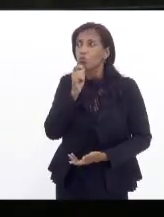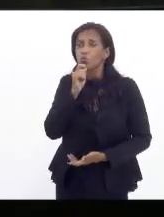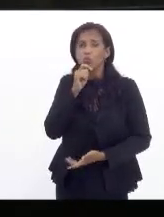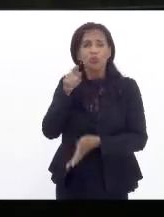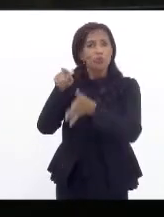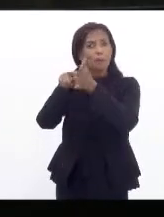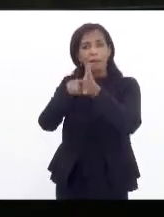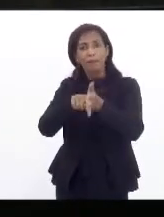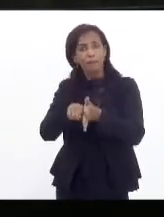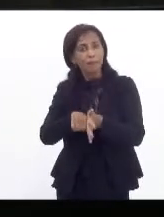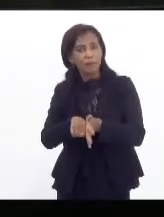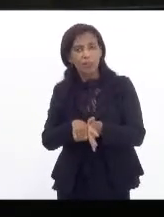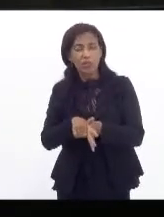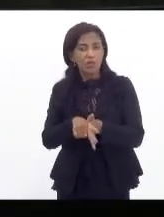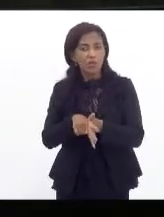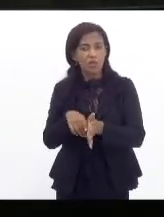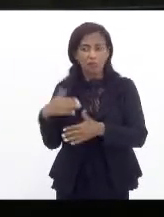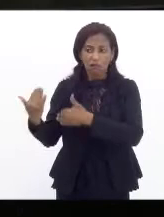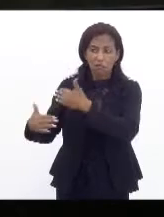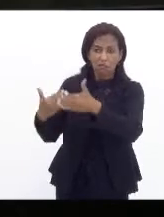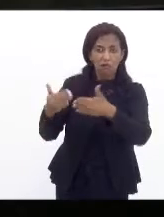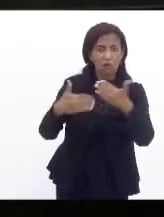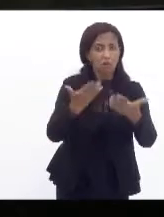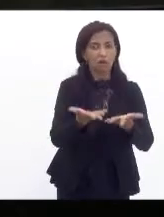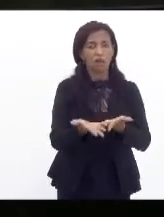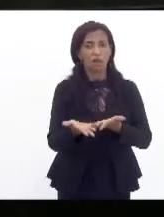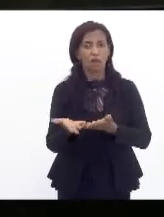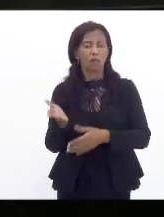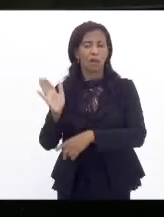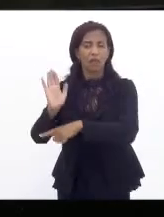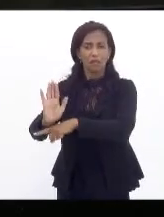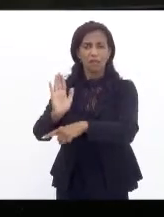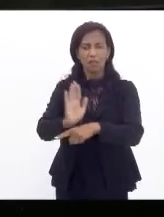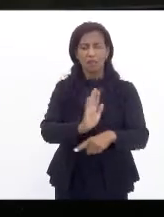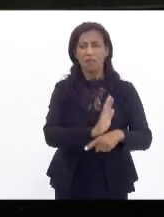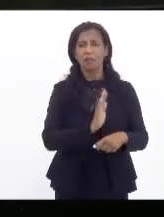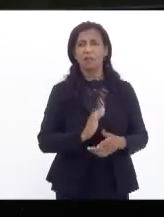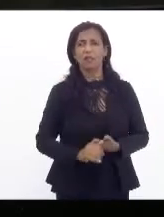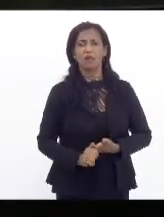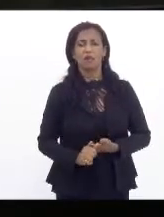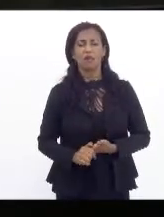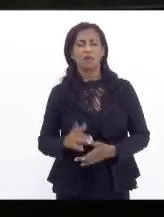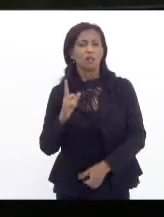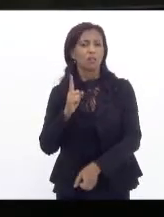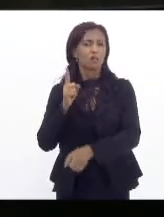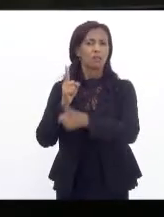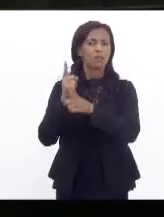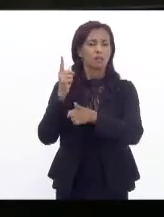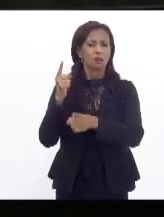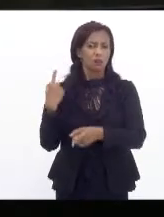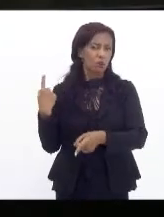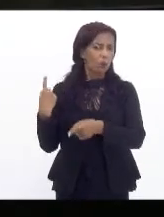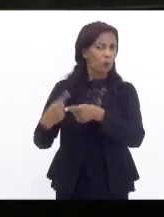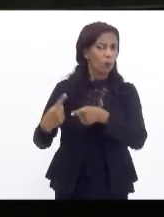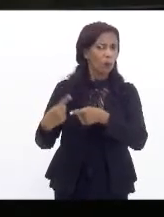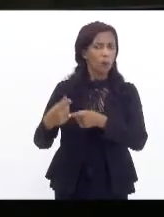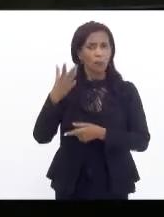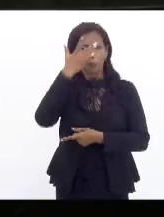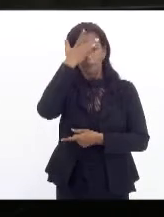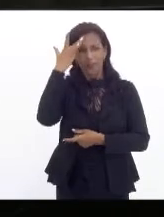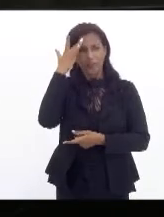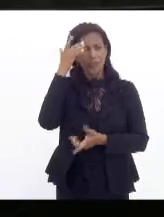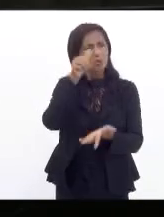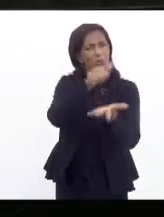né, pesquisas sendo desenvolvidas para a gente descobrir o porquê, né, que as pessoas ficam com